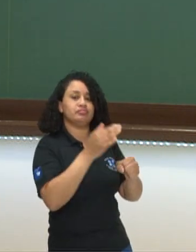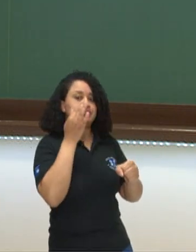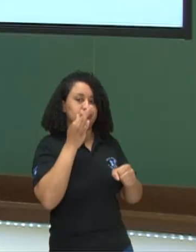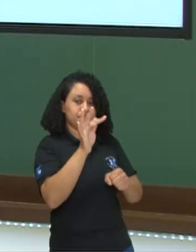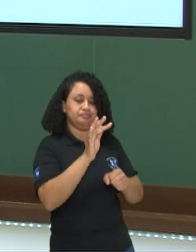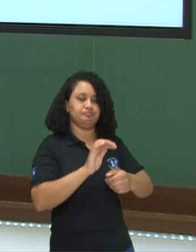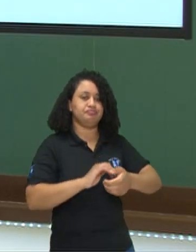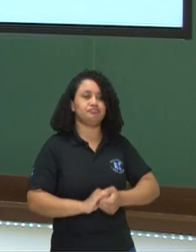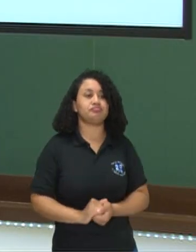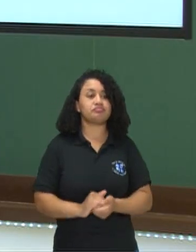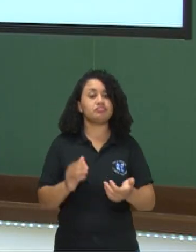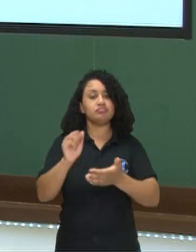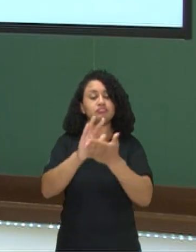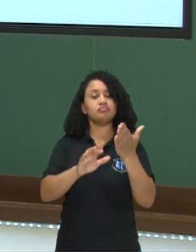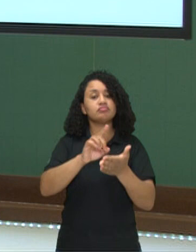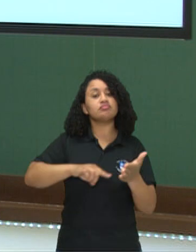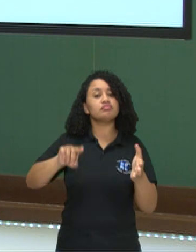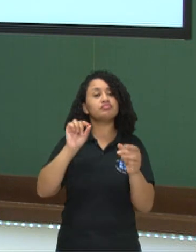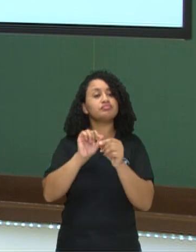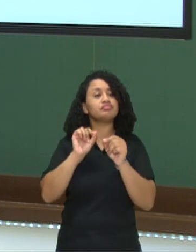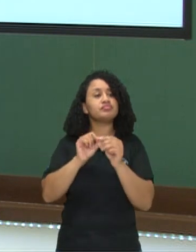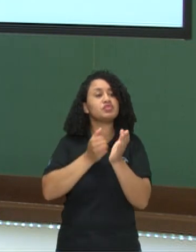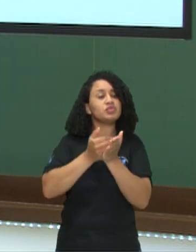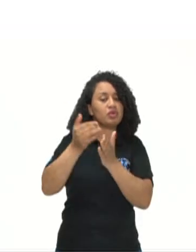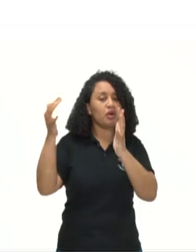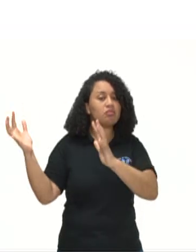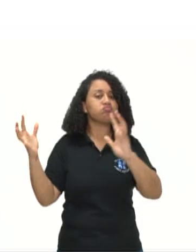Mundial. Exercício para você. No início dos